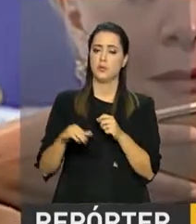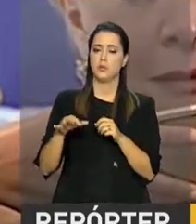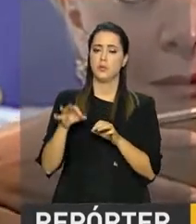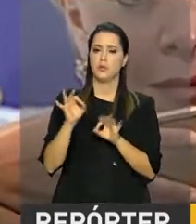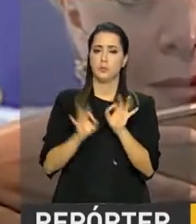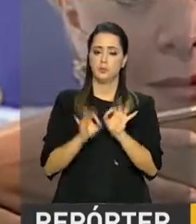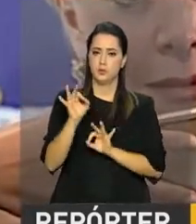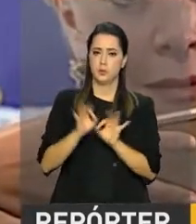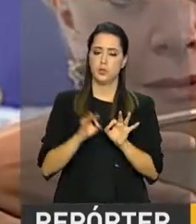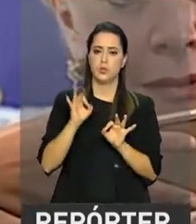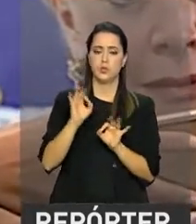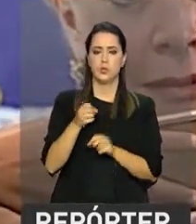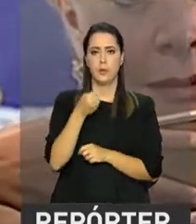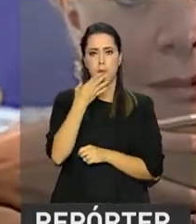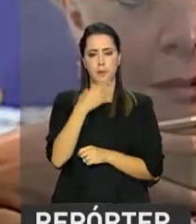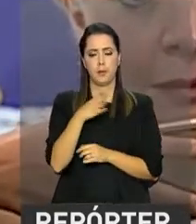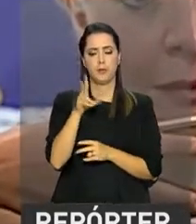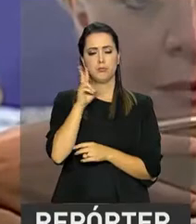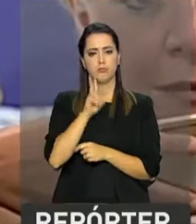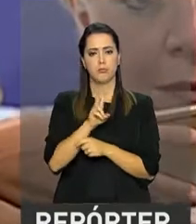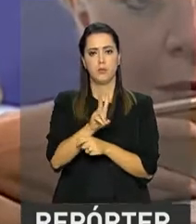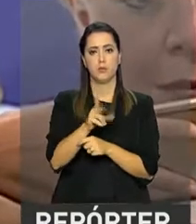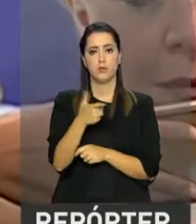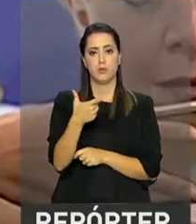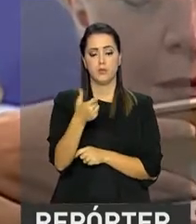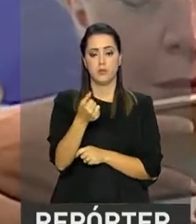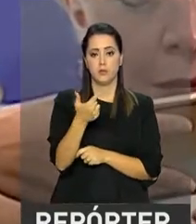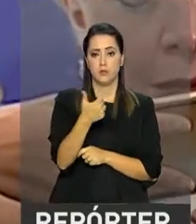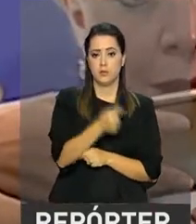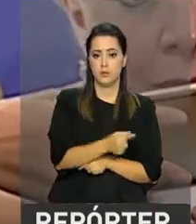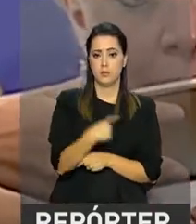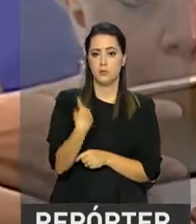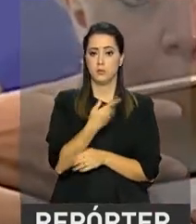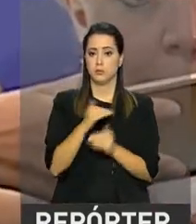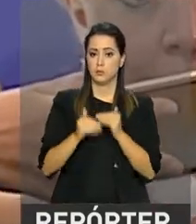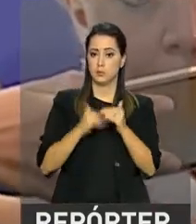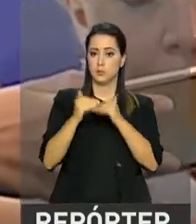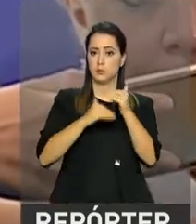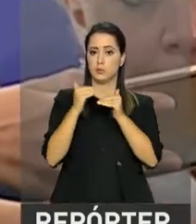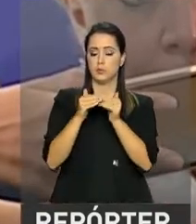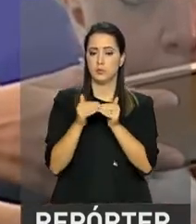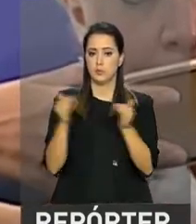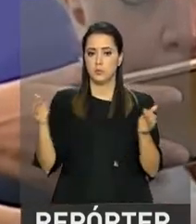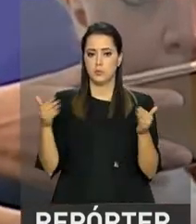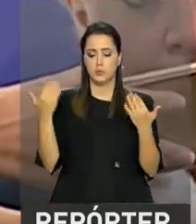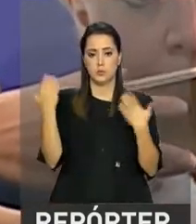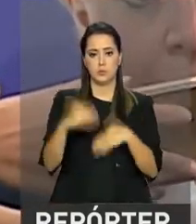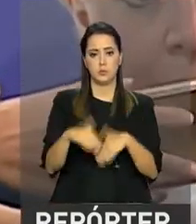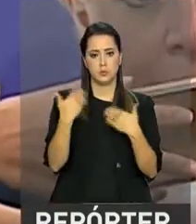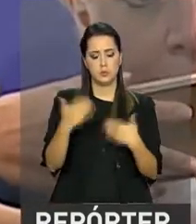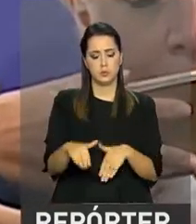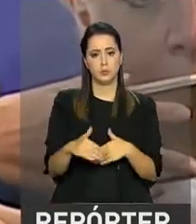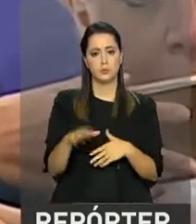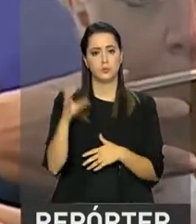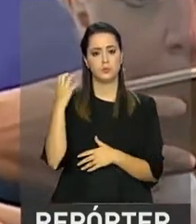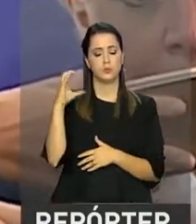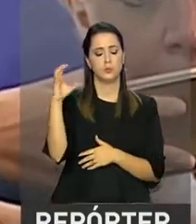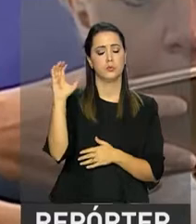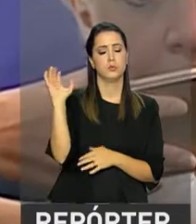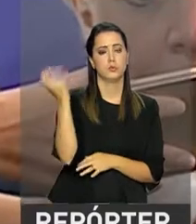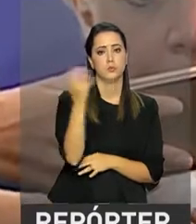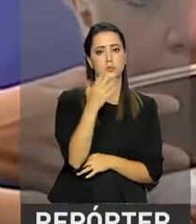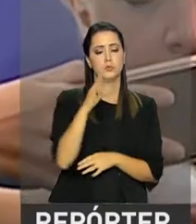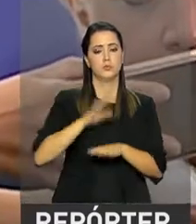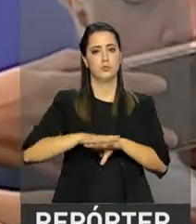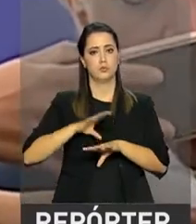avaliado em 2017 e ao mesmo tempo ampliamos a aplicação da prova ciências da natureza e matemática